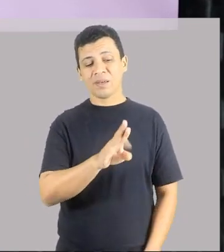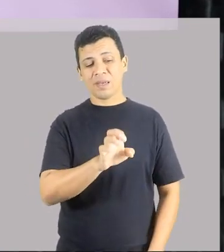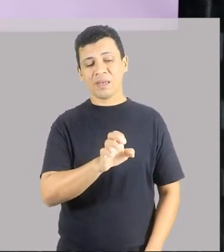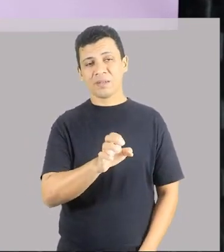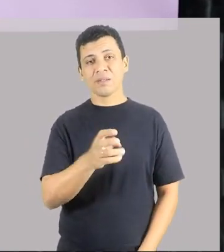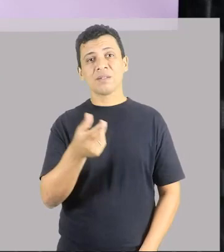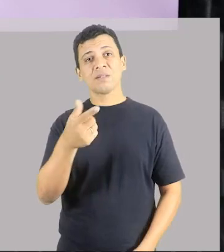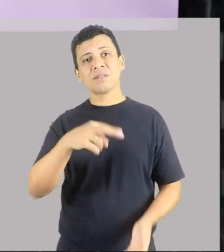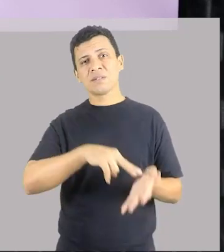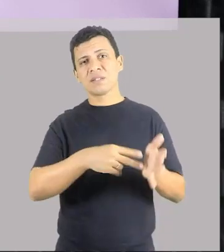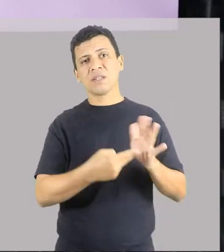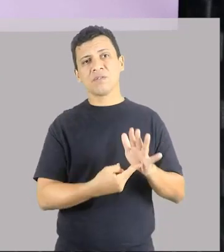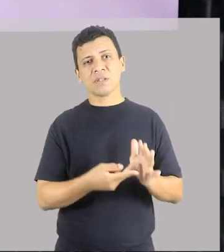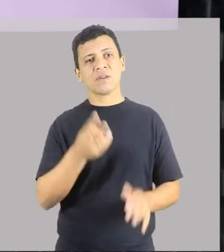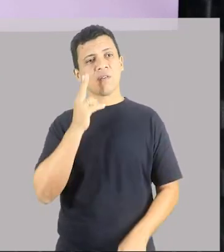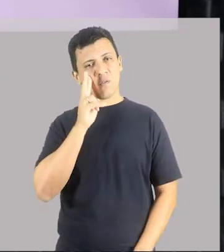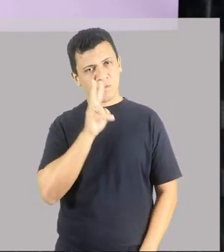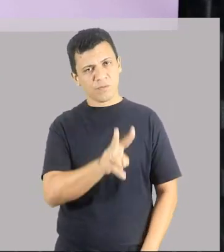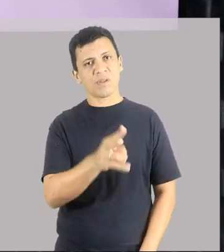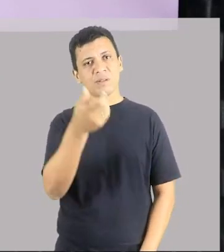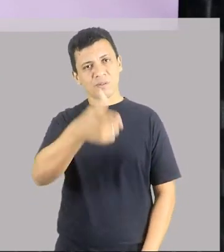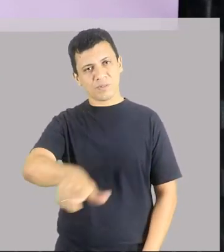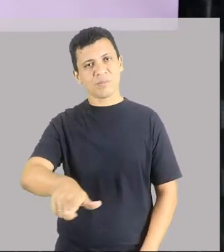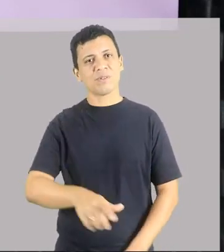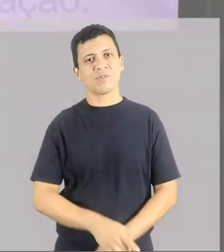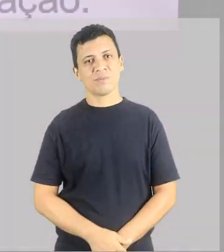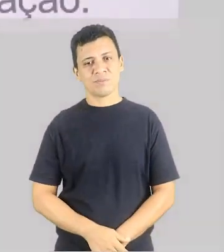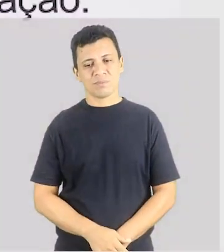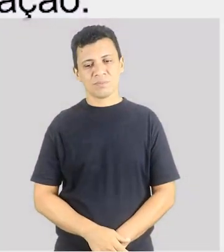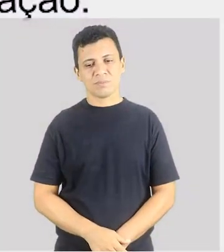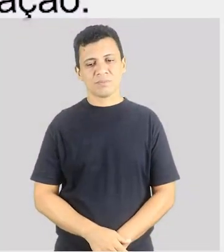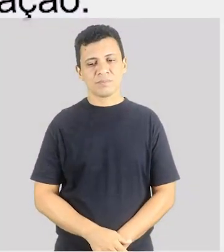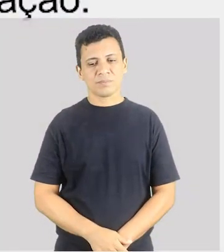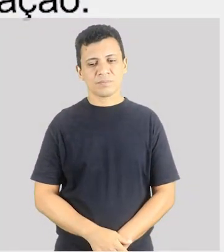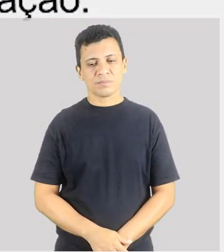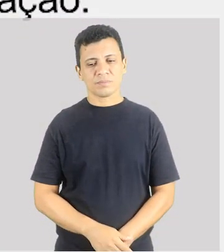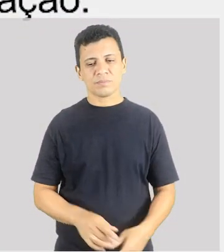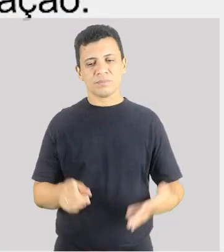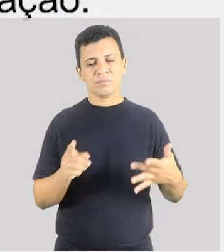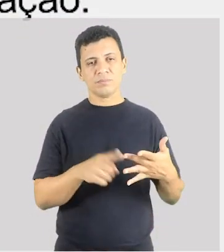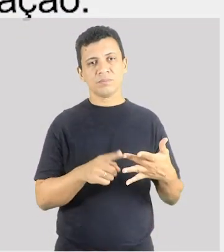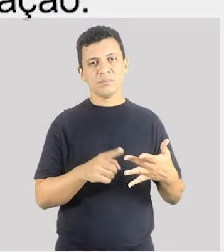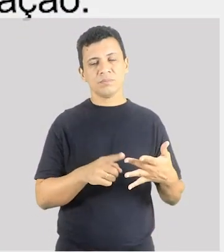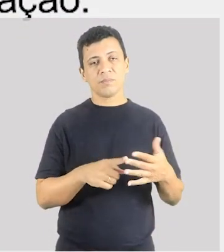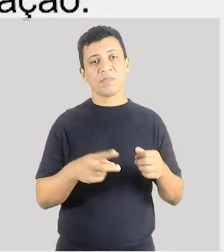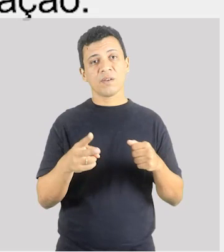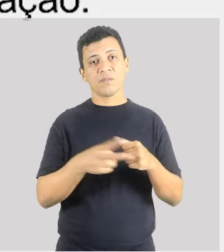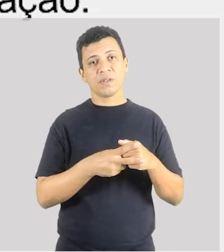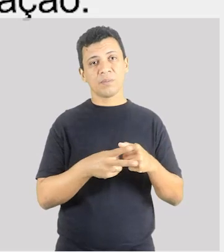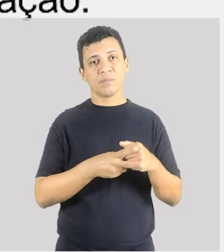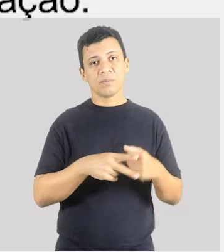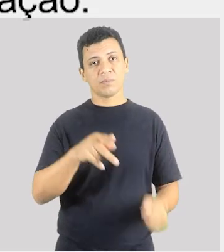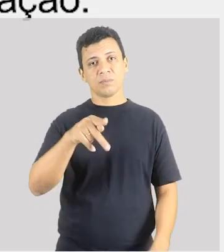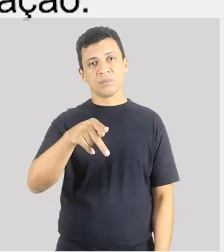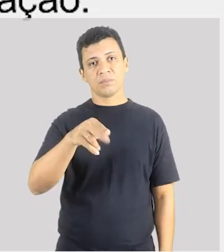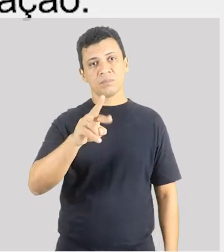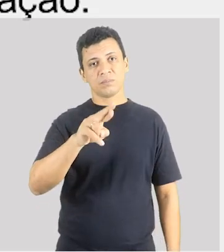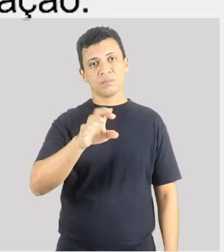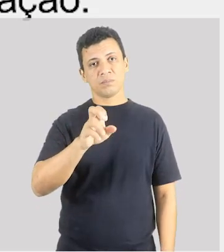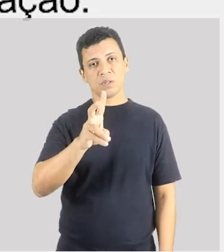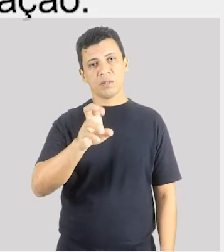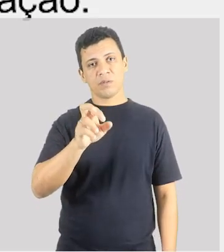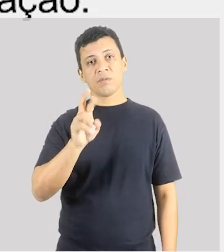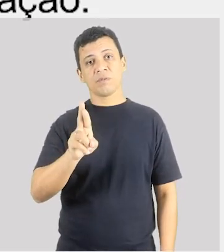rever significa ver novamente essa é a ideia do prefixo certo letra c o verbo prever o prefixo